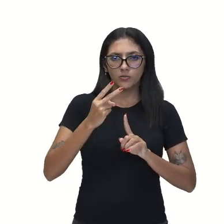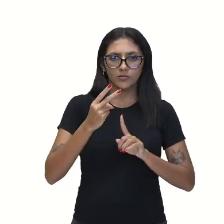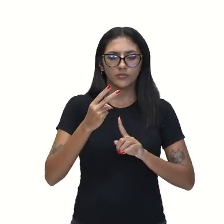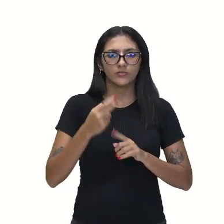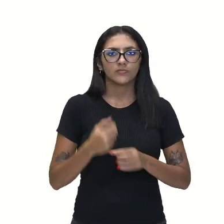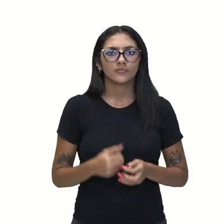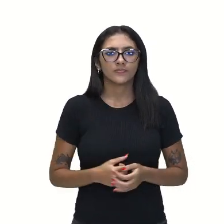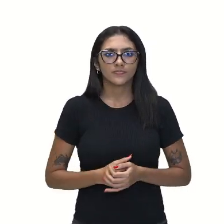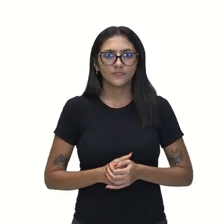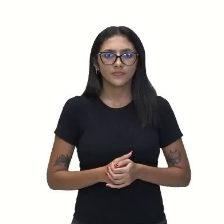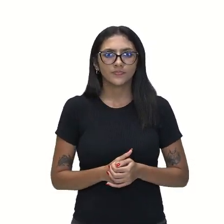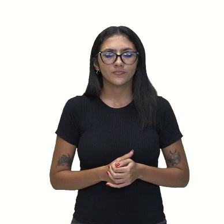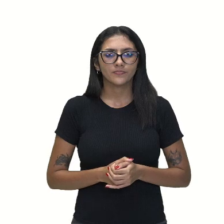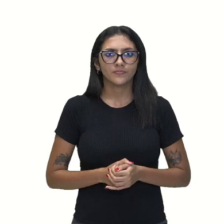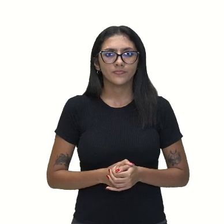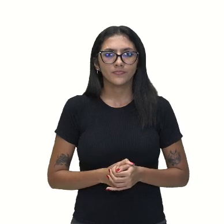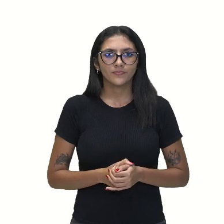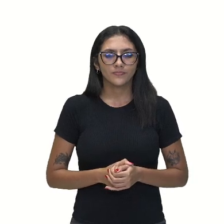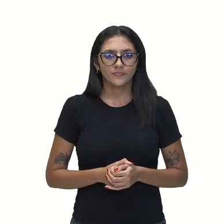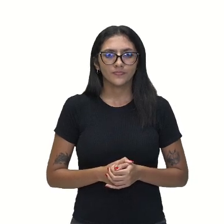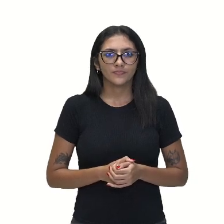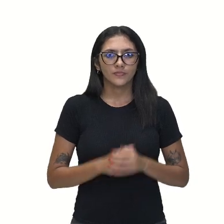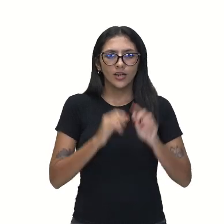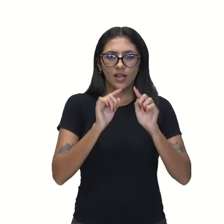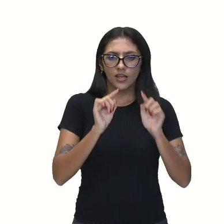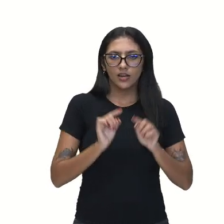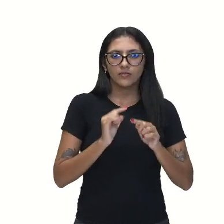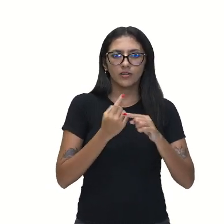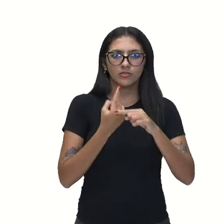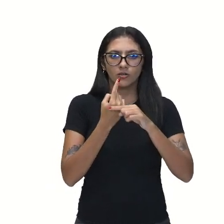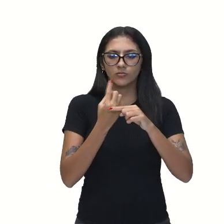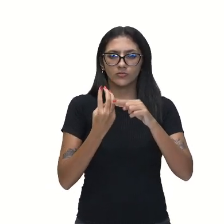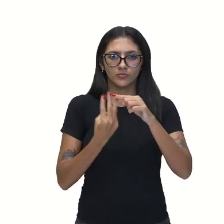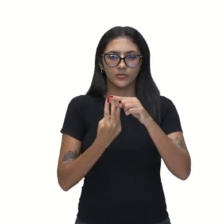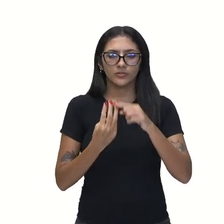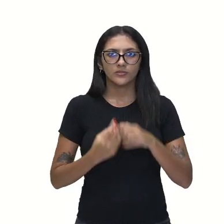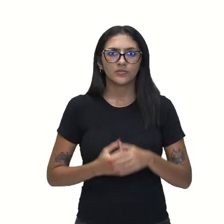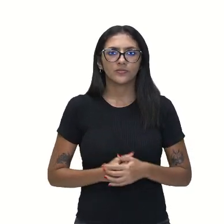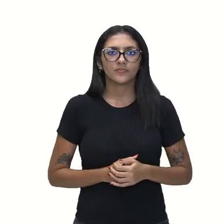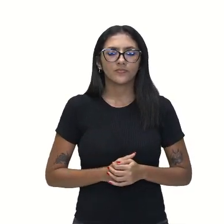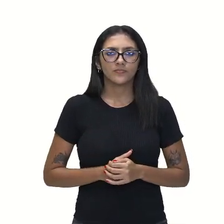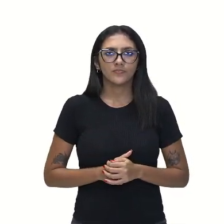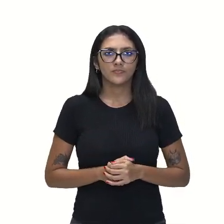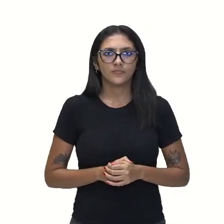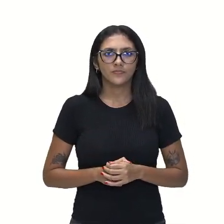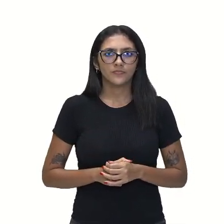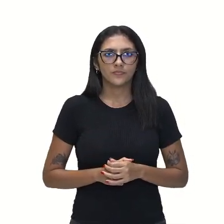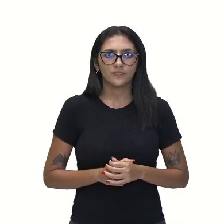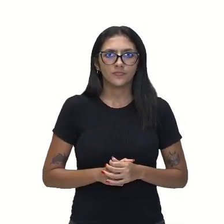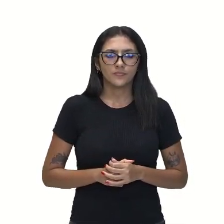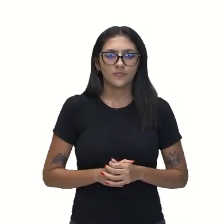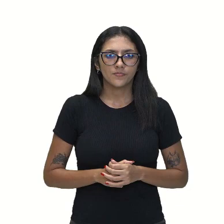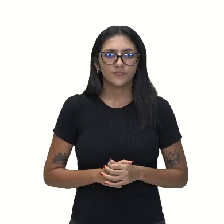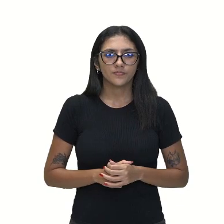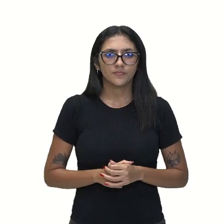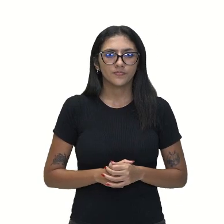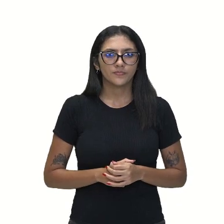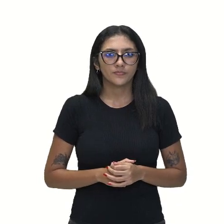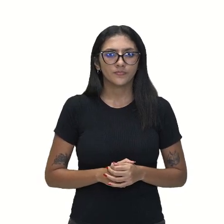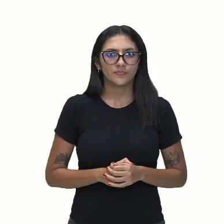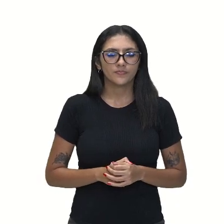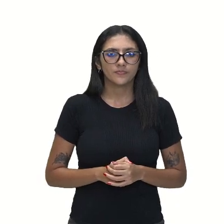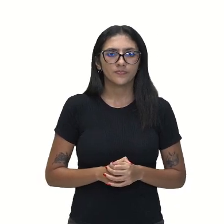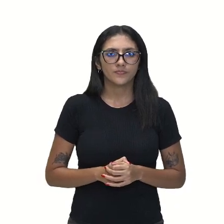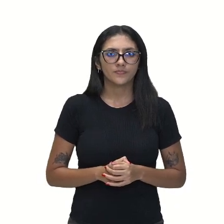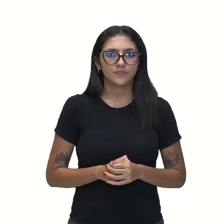9, eu escrevo 3 ao quadrado elevado a 1 sobre 3. Muito bem.